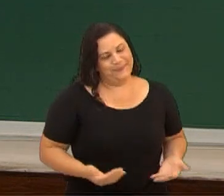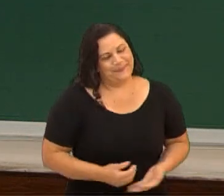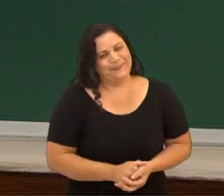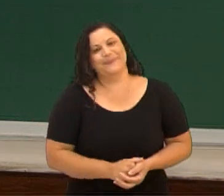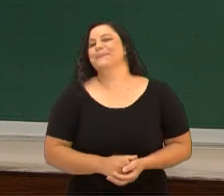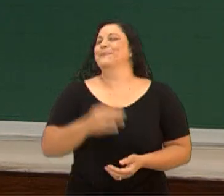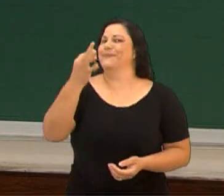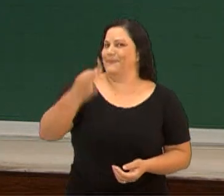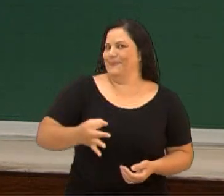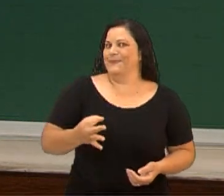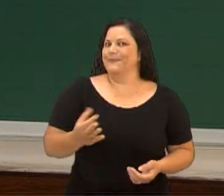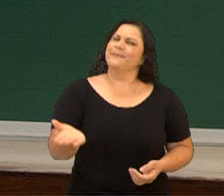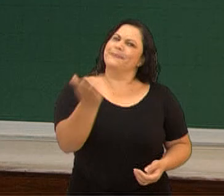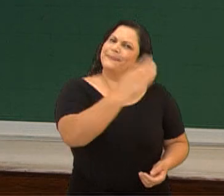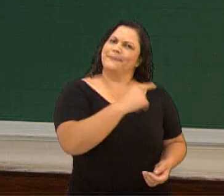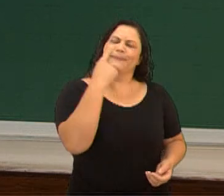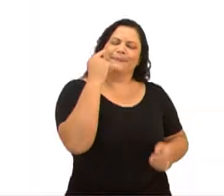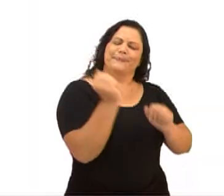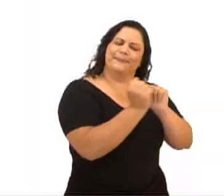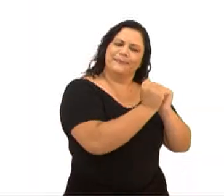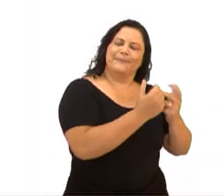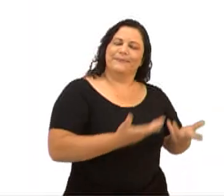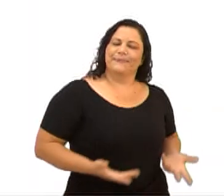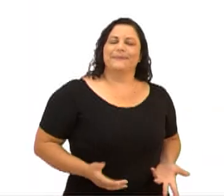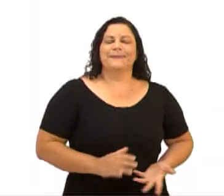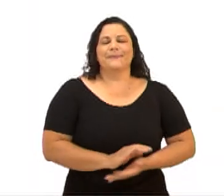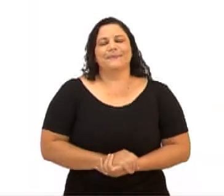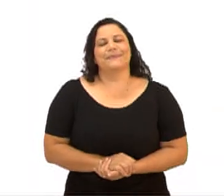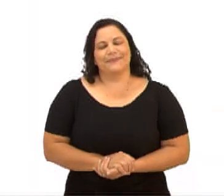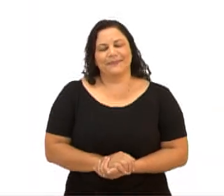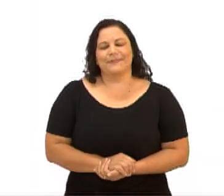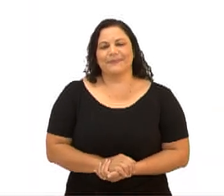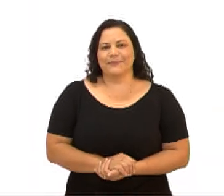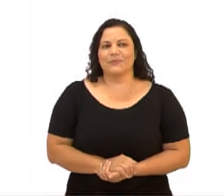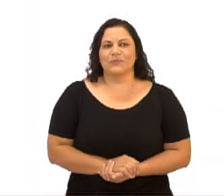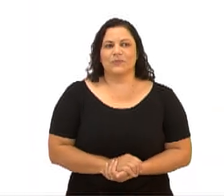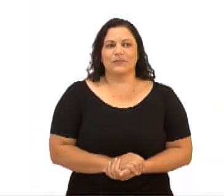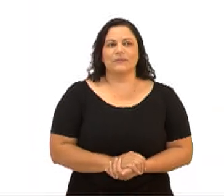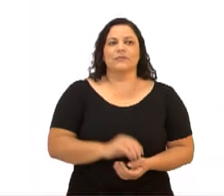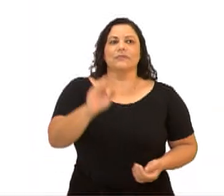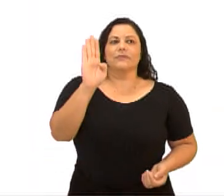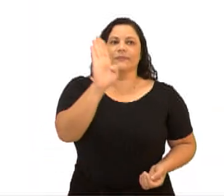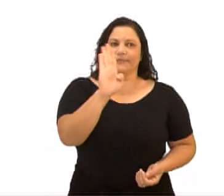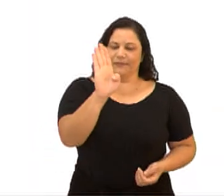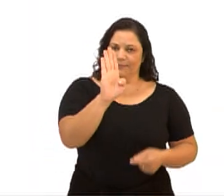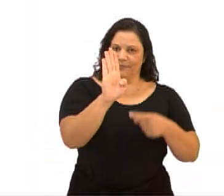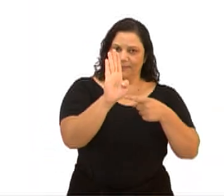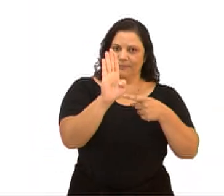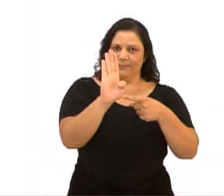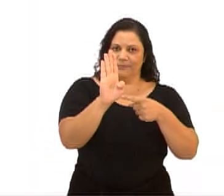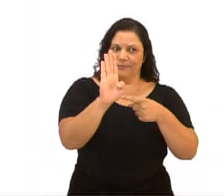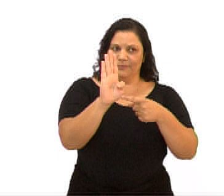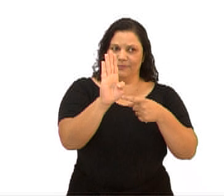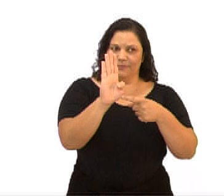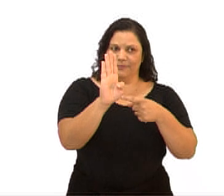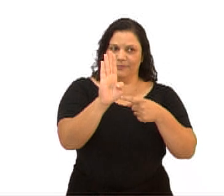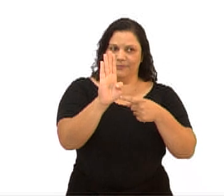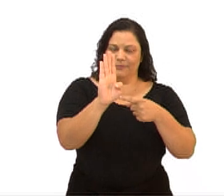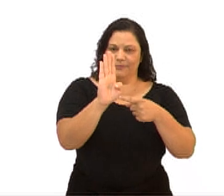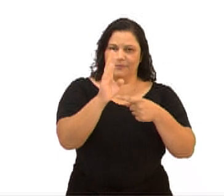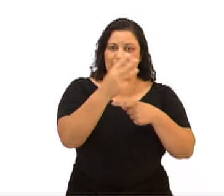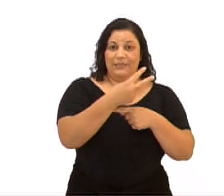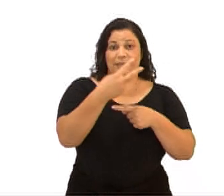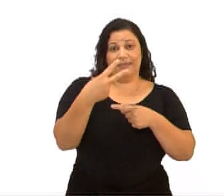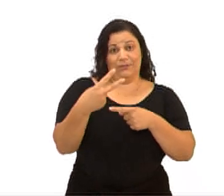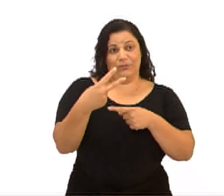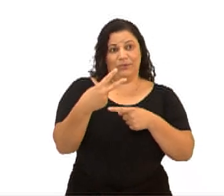certinho? Vem cá, prof, então. Olhem aqui, ó, a nossa base de 32. Por quê? Ó? A base